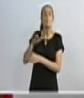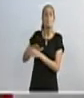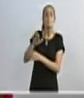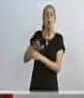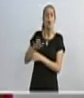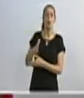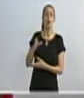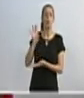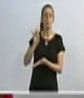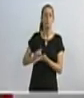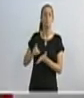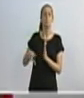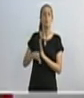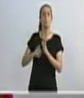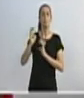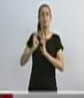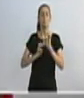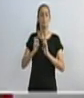fizeram em cima dessas operadoras?